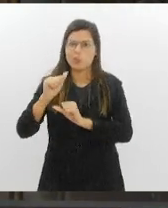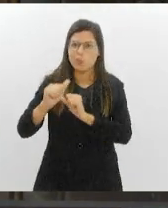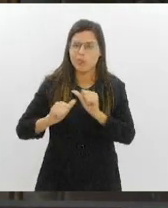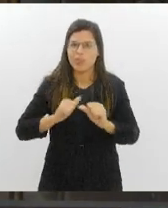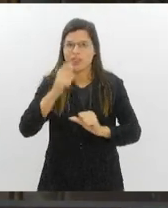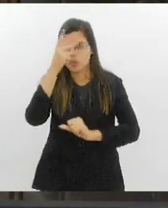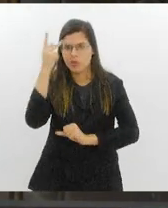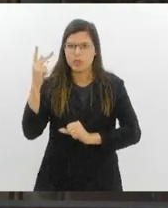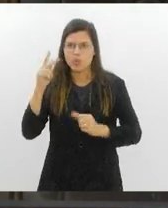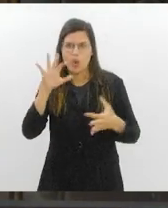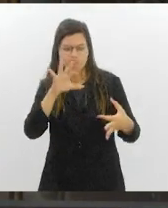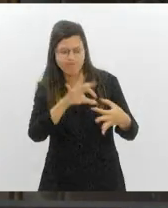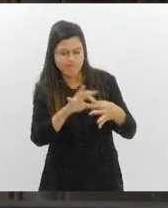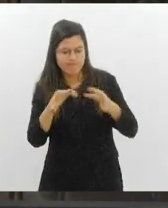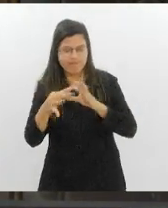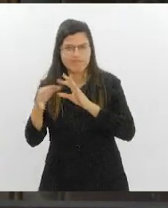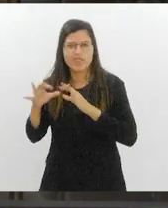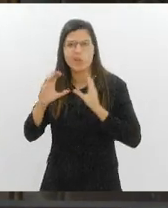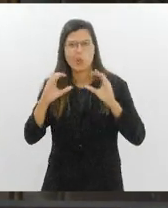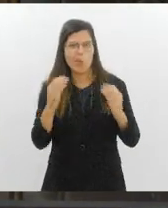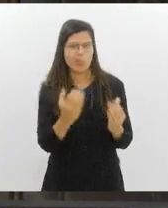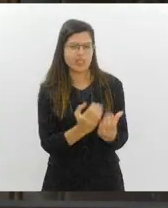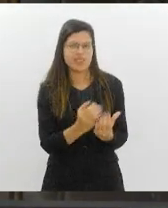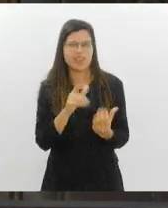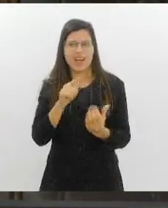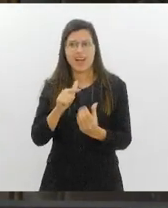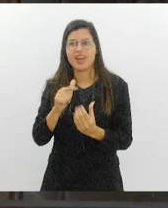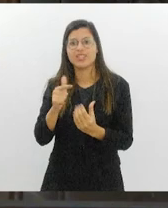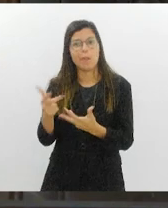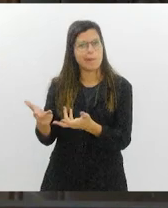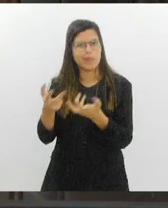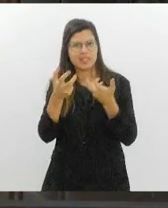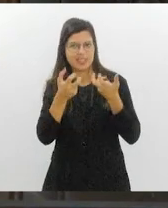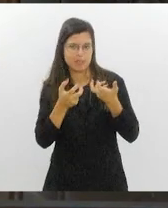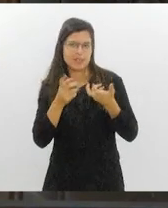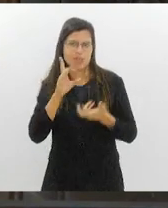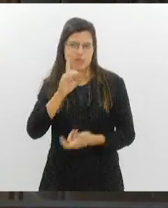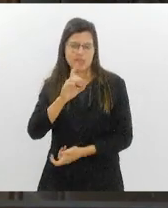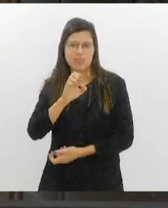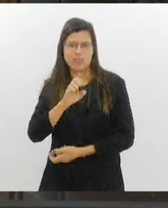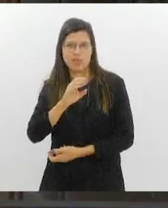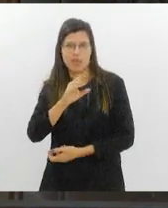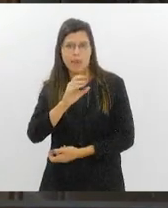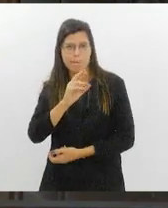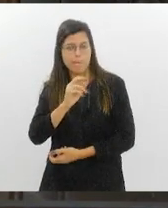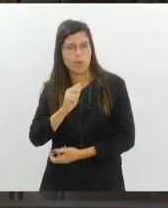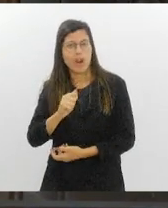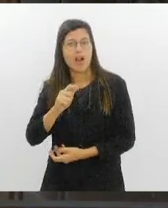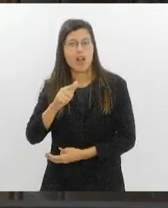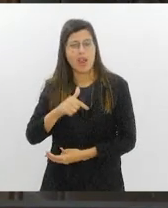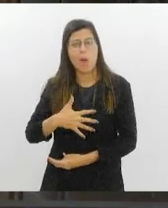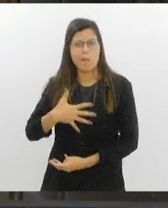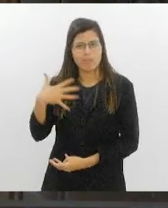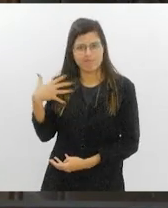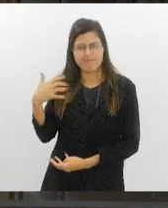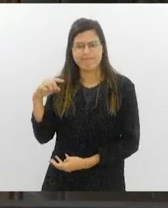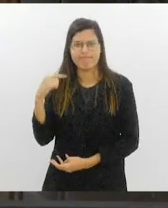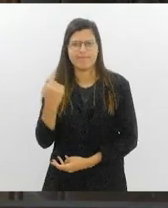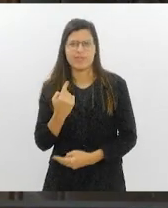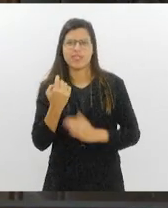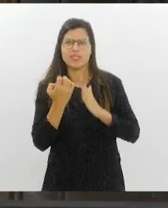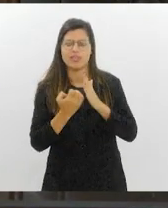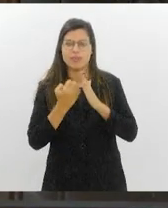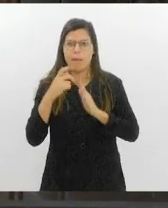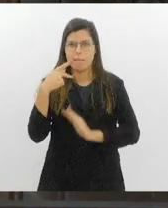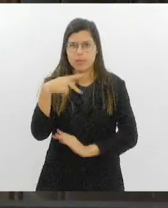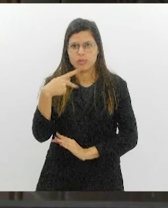entre comunidades, é verdadeiramente notável, Débora. É um privilégio para a Petrobras fazer parte dessa